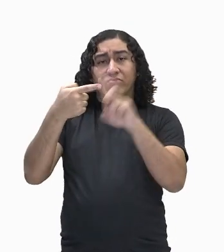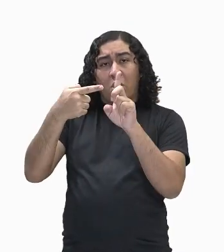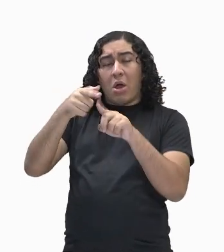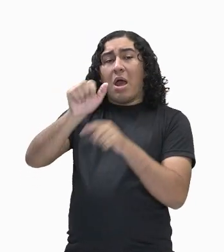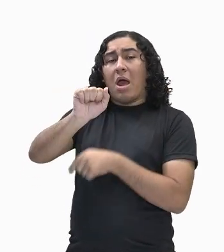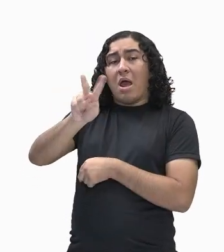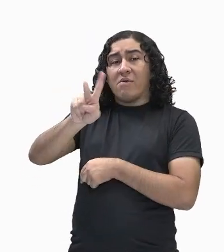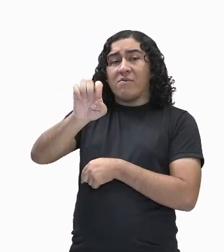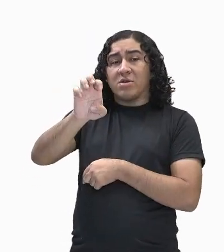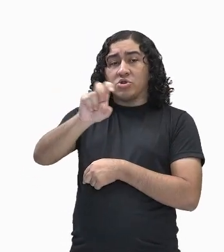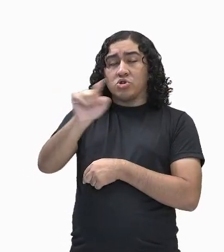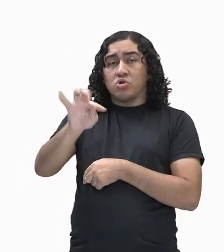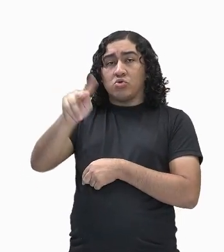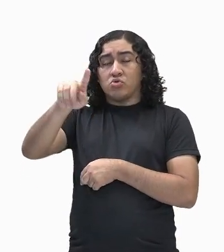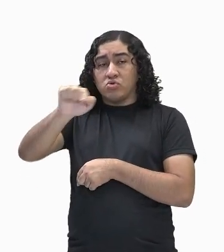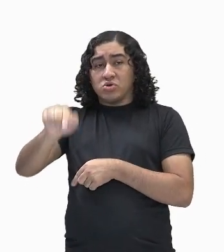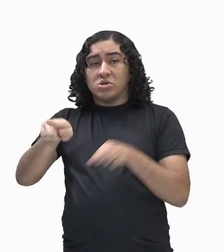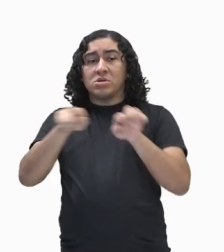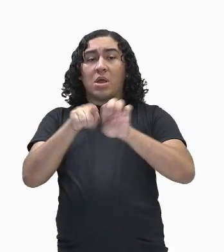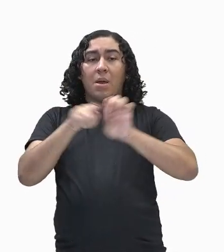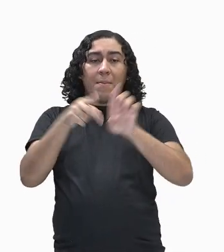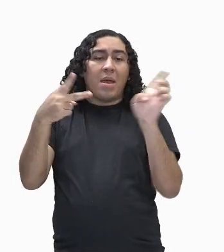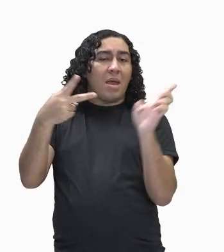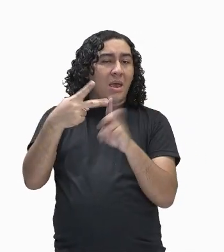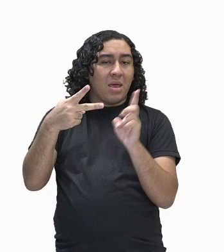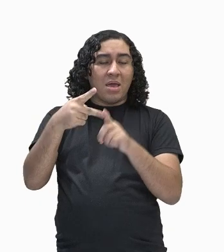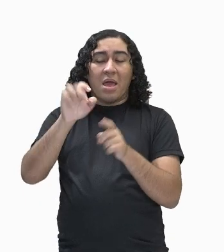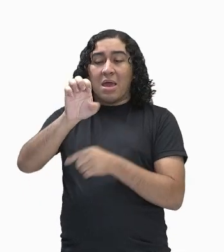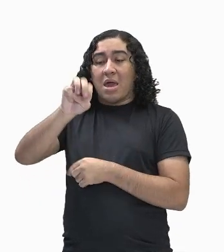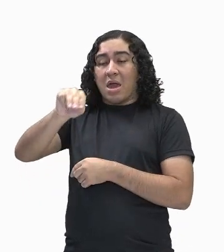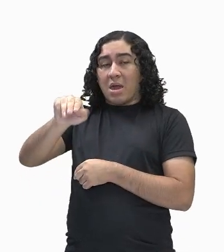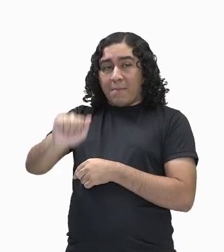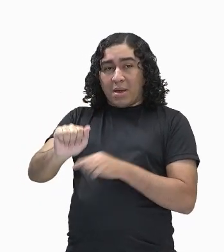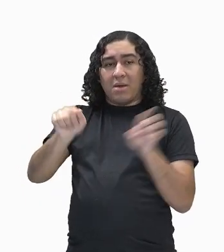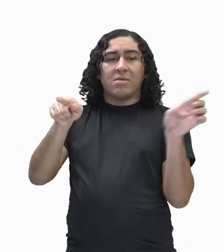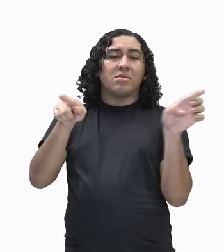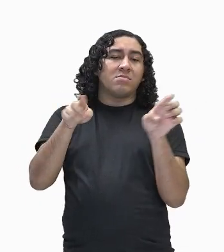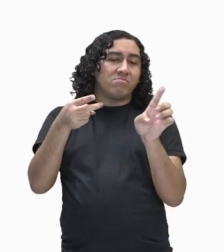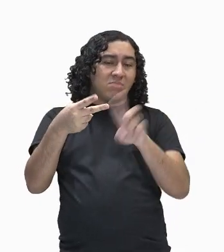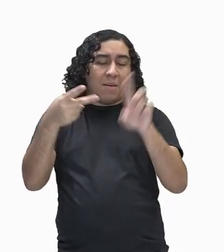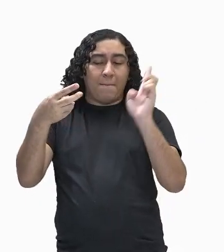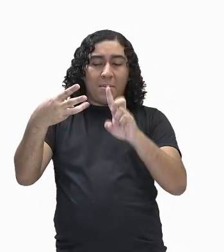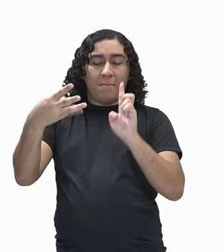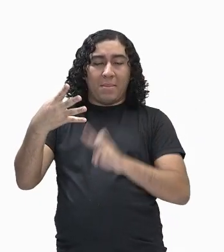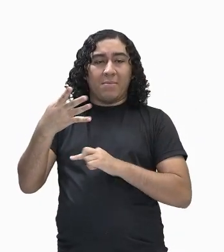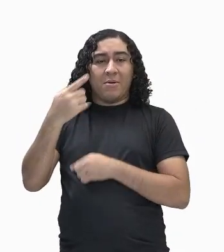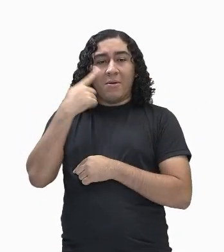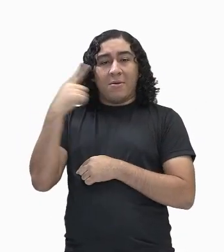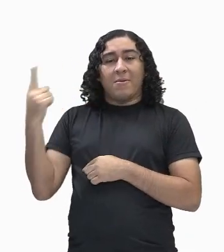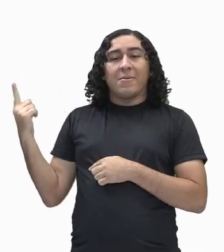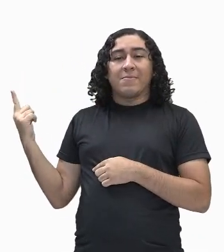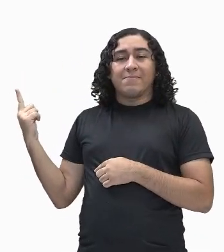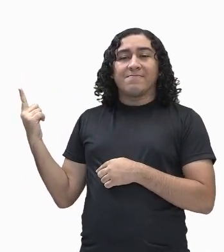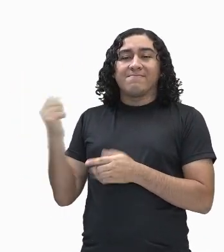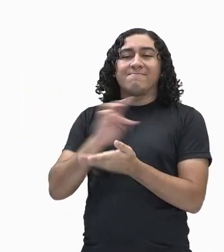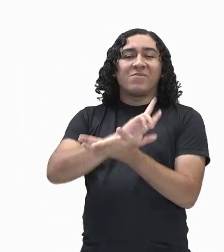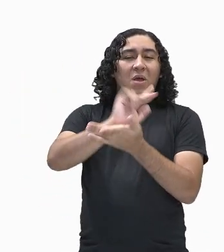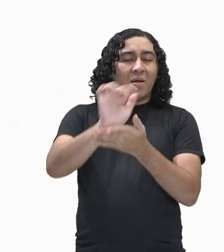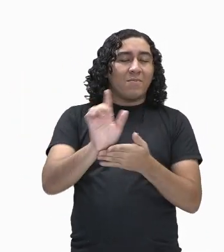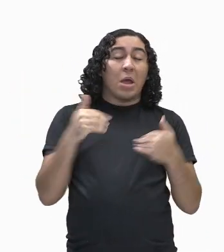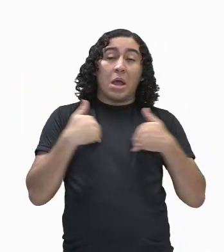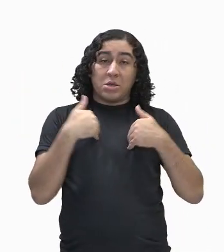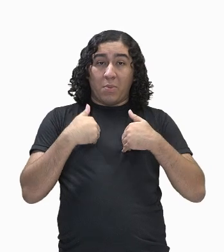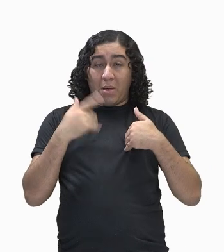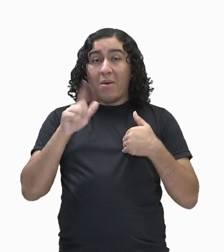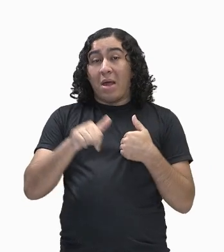a ema, os tínamos, os kiwis, os casuais e emos. São esses indivíduos aí, como